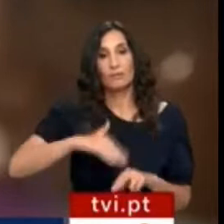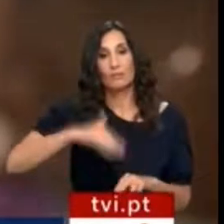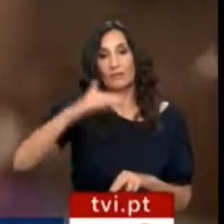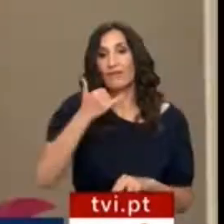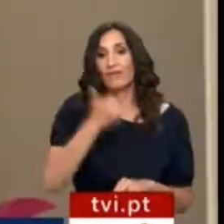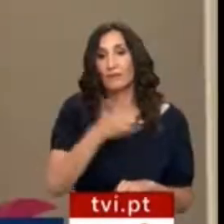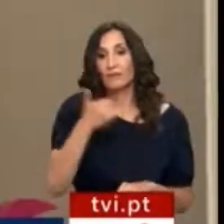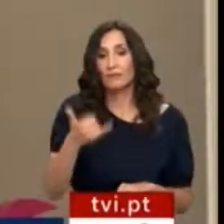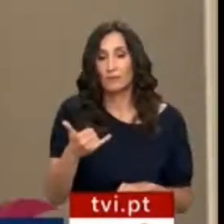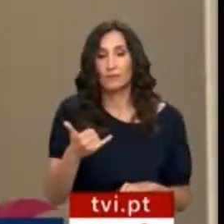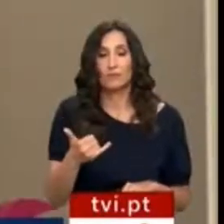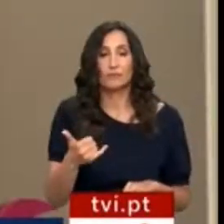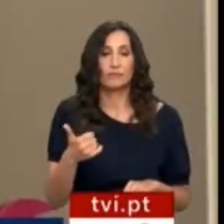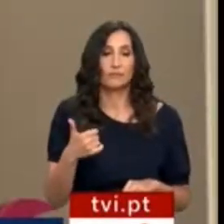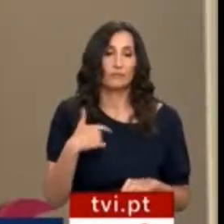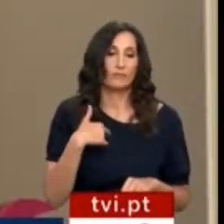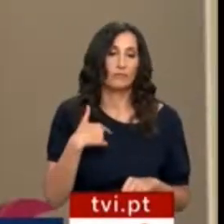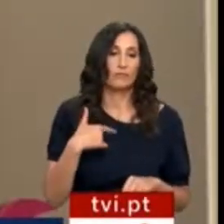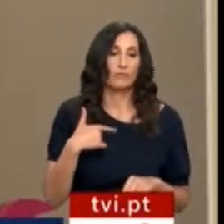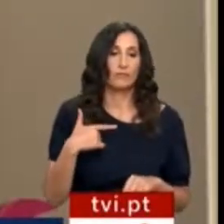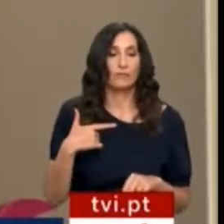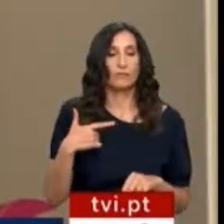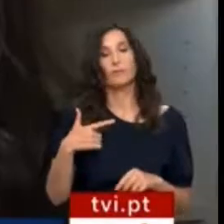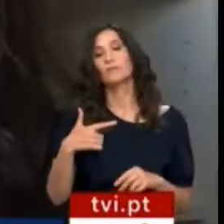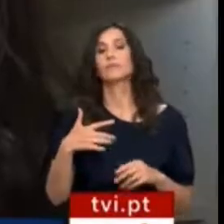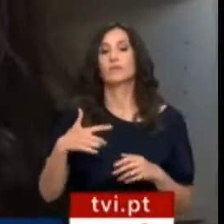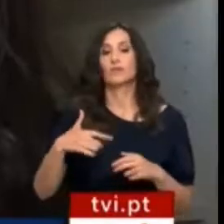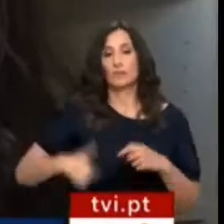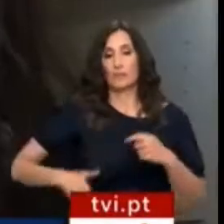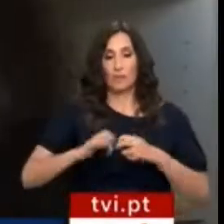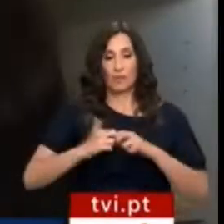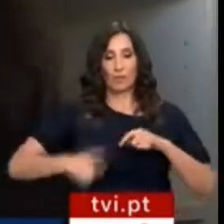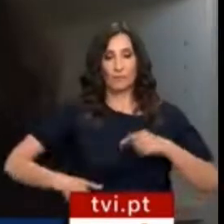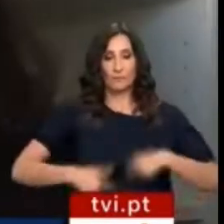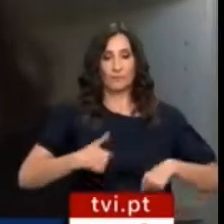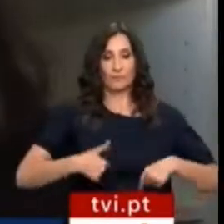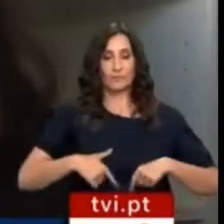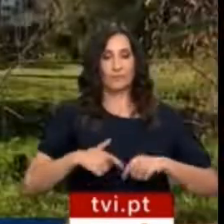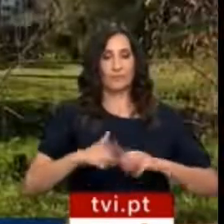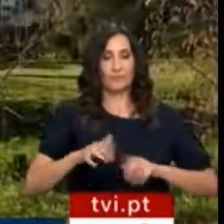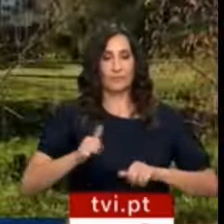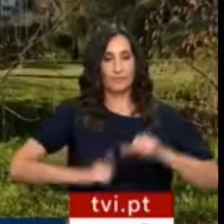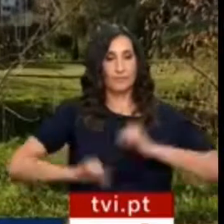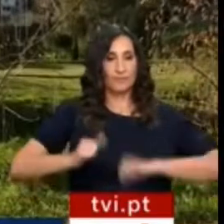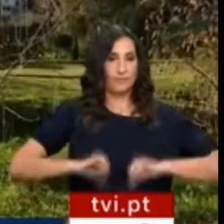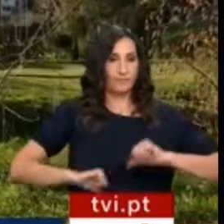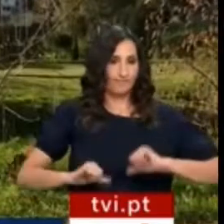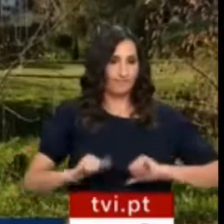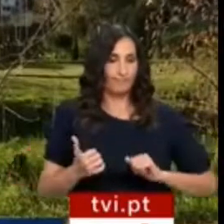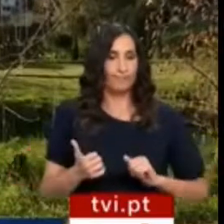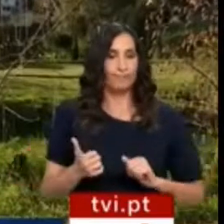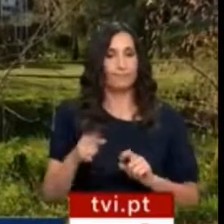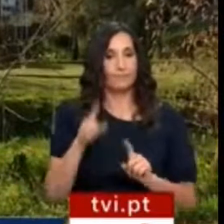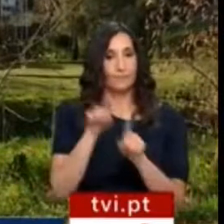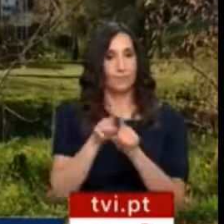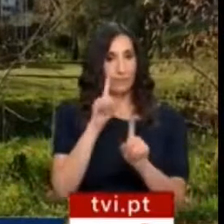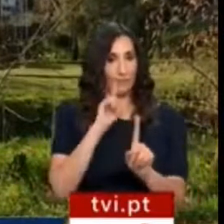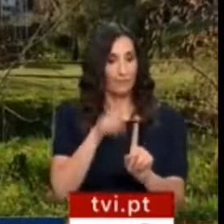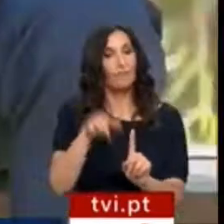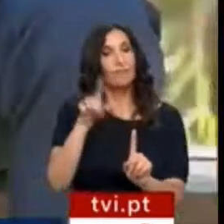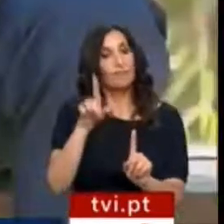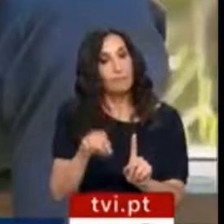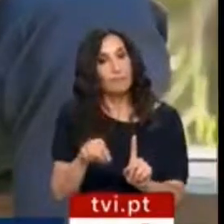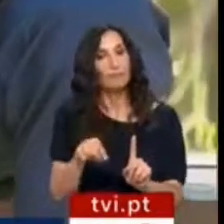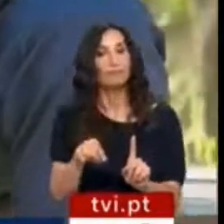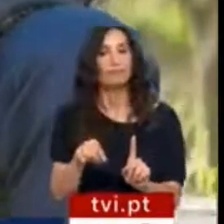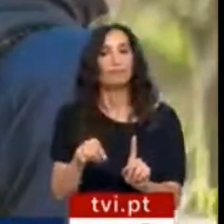anos. Tínhamos já muitas zonas comprometidas e tive que partir para uma cirurgia. Como Susana Fonseca, também